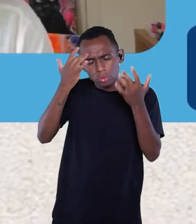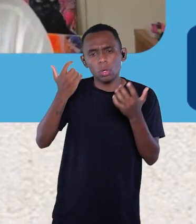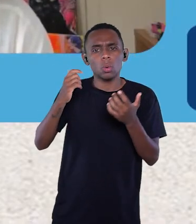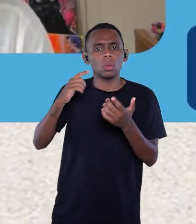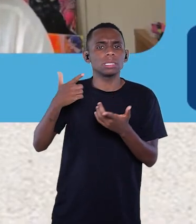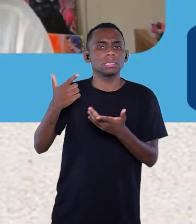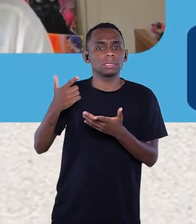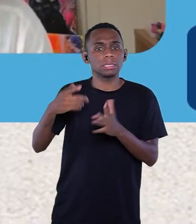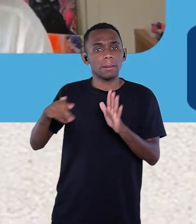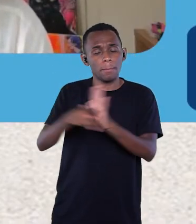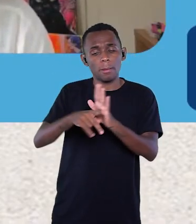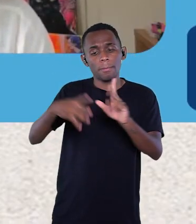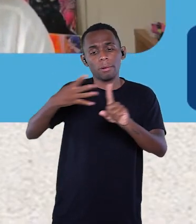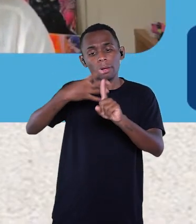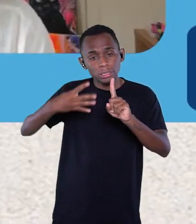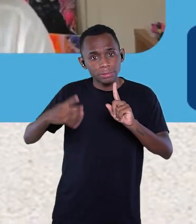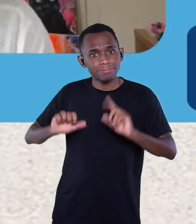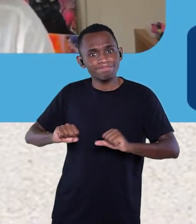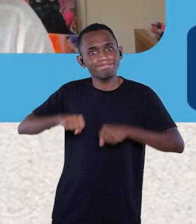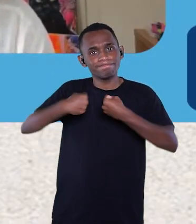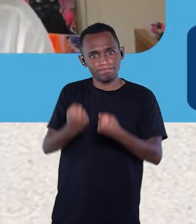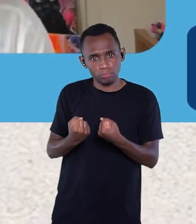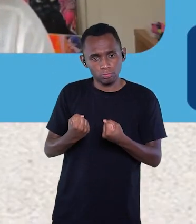homossexuais ou